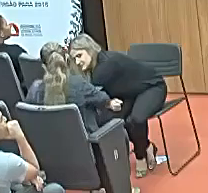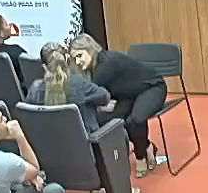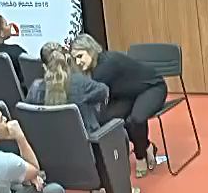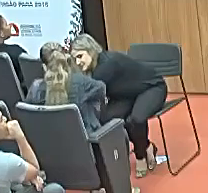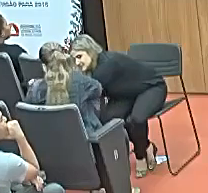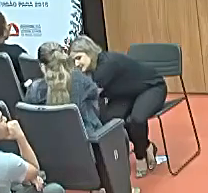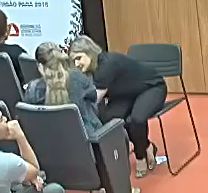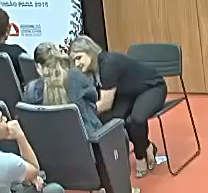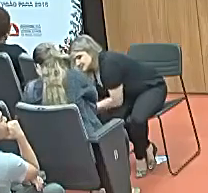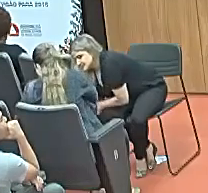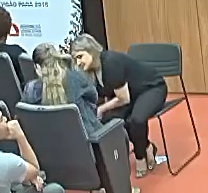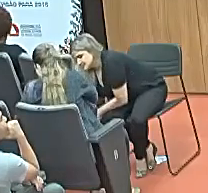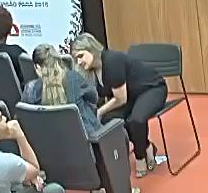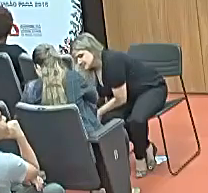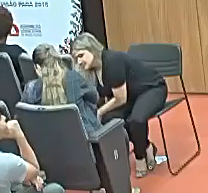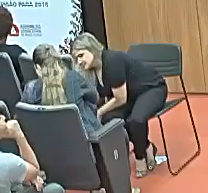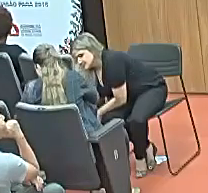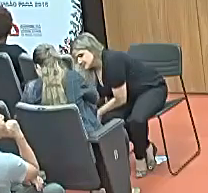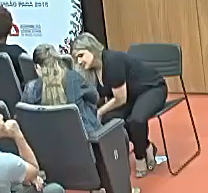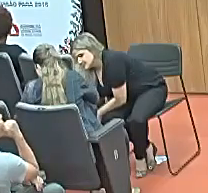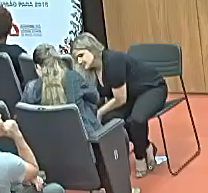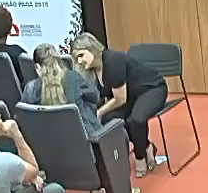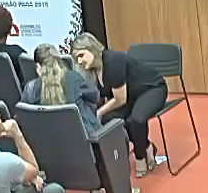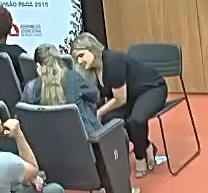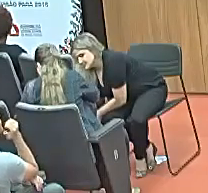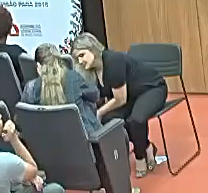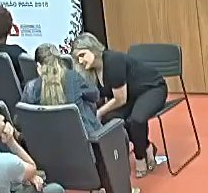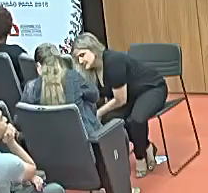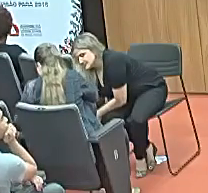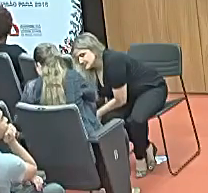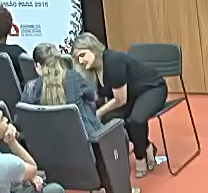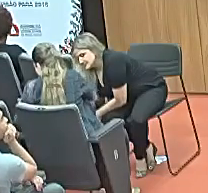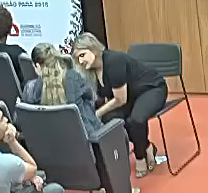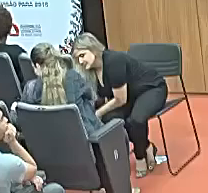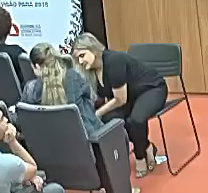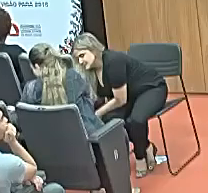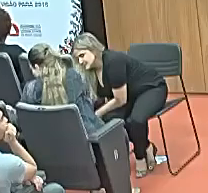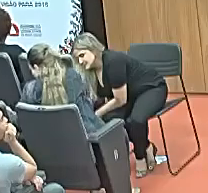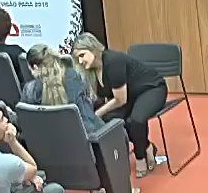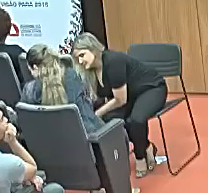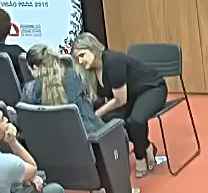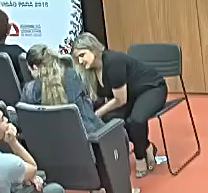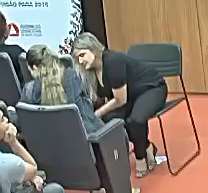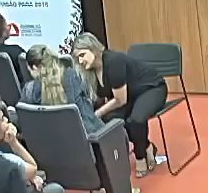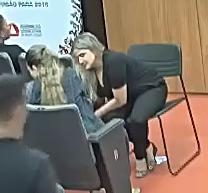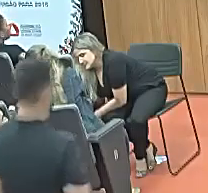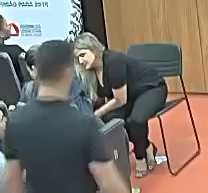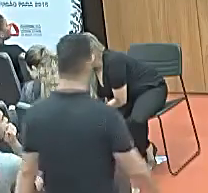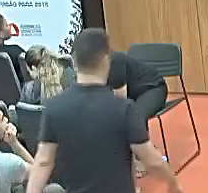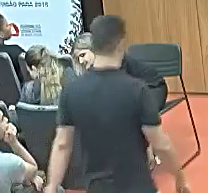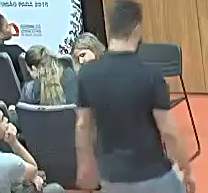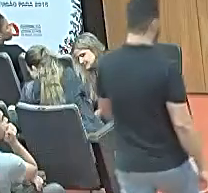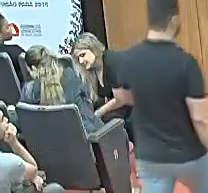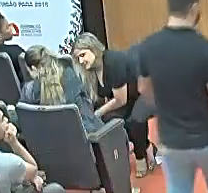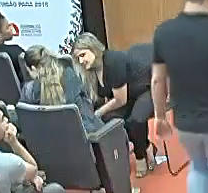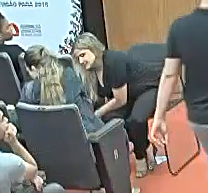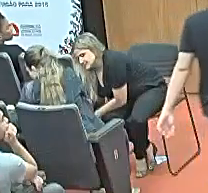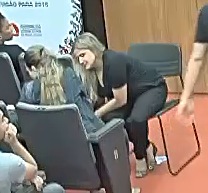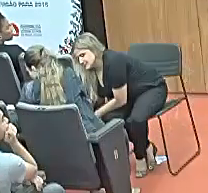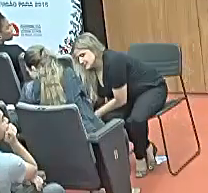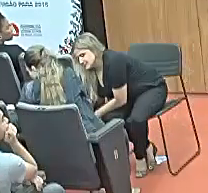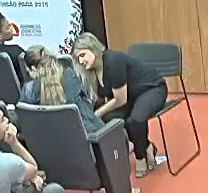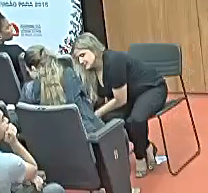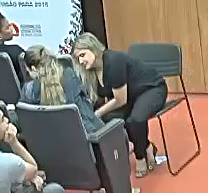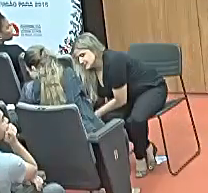nos no país desse processo é agora pouco companheiro me perguntava sobre isso eu diria que nós temos que levar isso para os outros